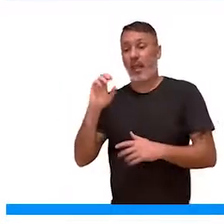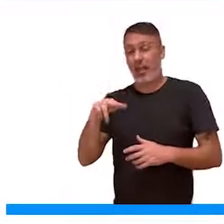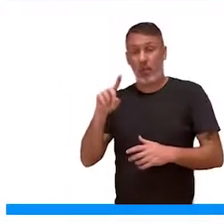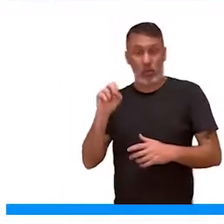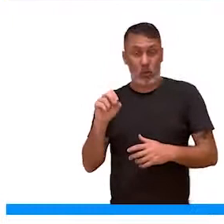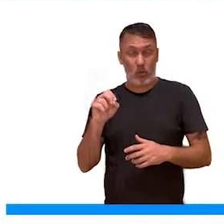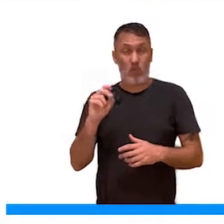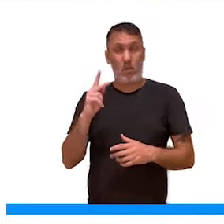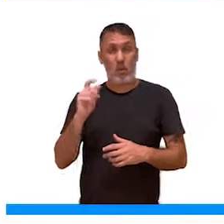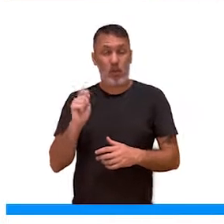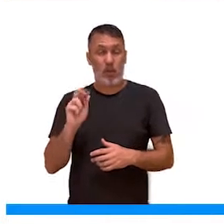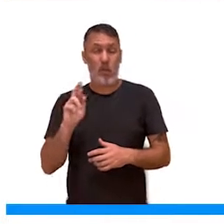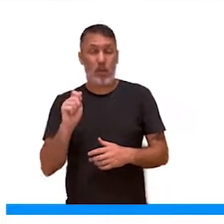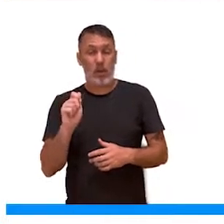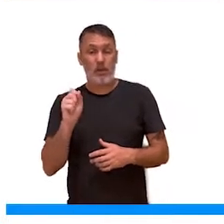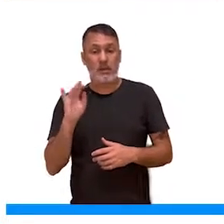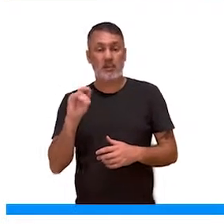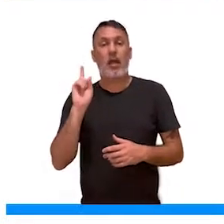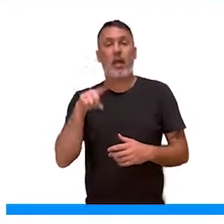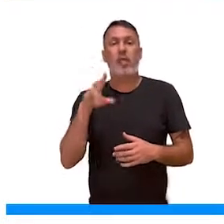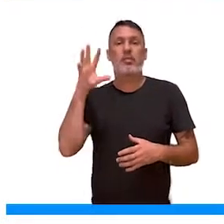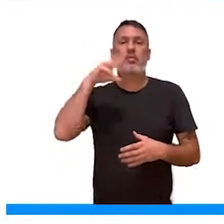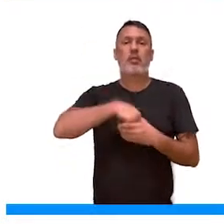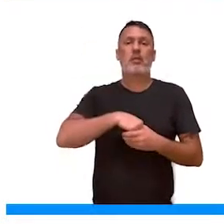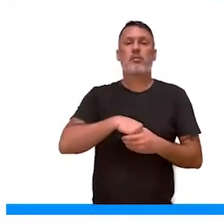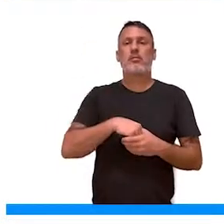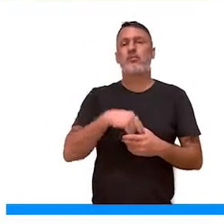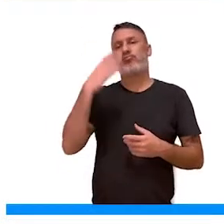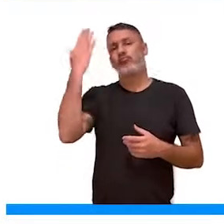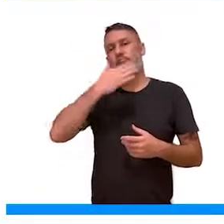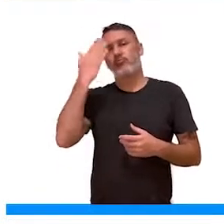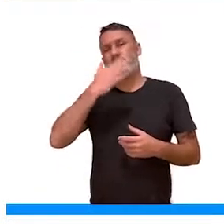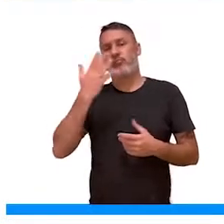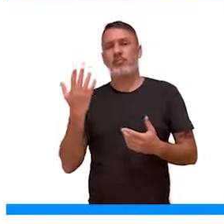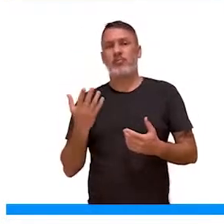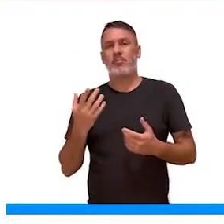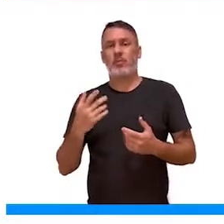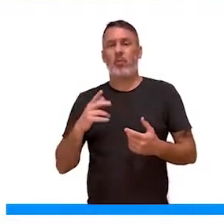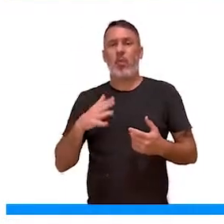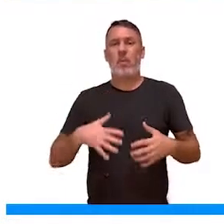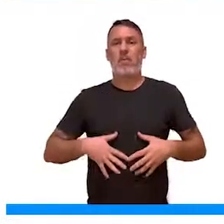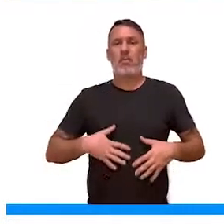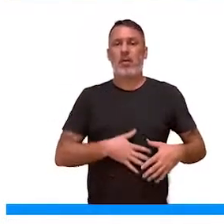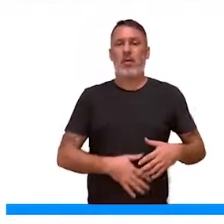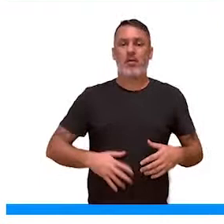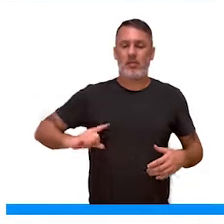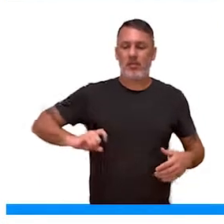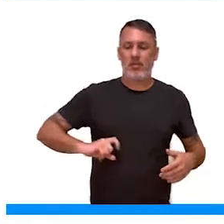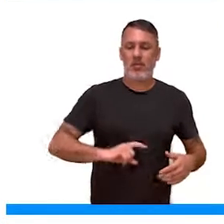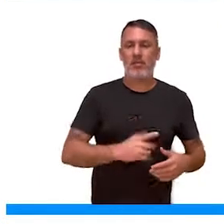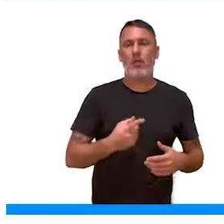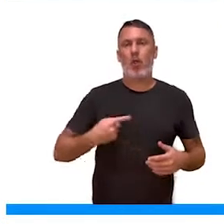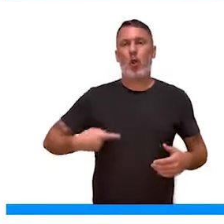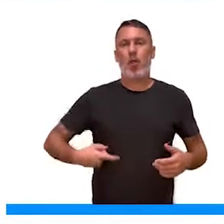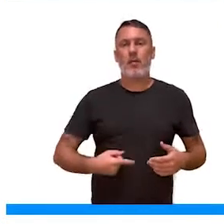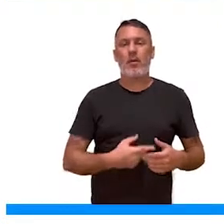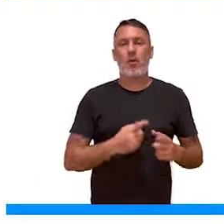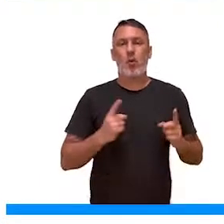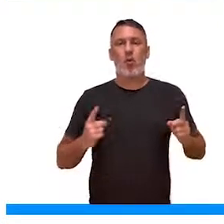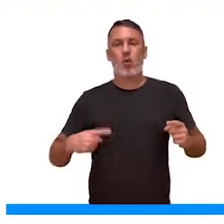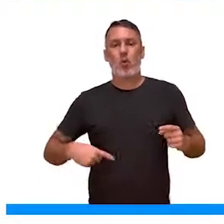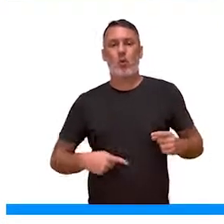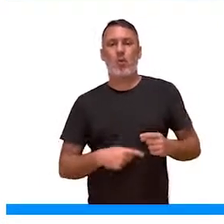E endoparasitas são aqueles que estão nas regiões internas, como as tênias, que vivem no intestino, né, como solitária,